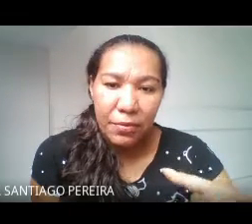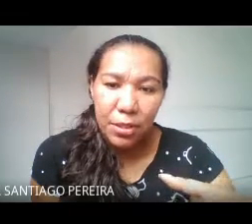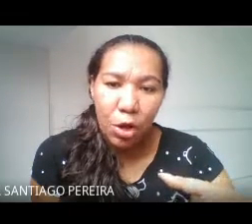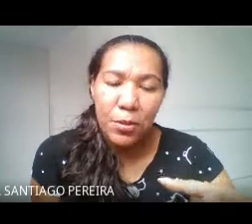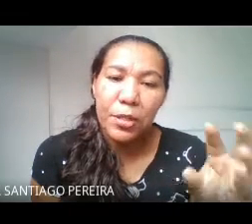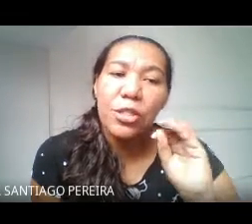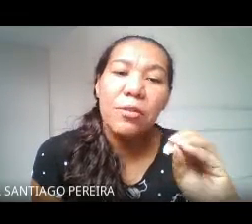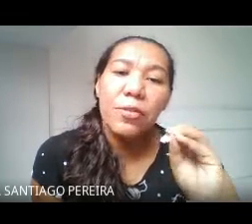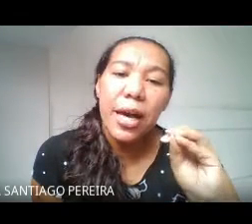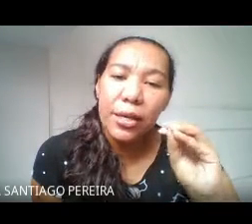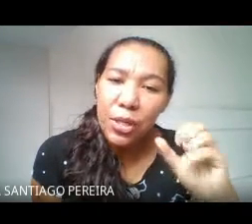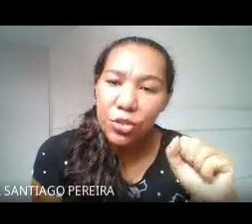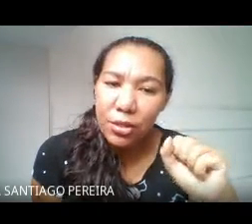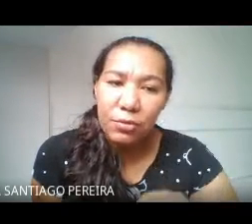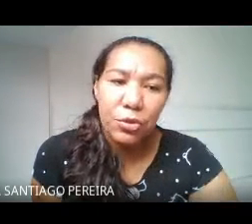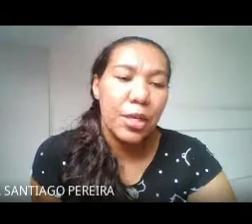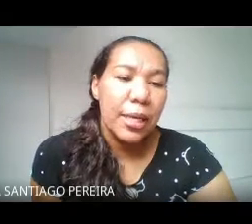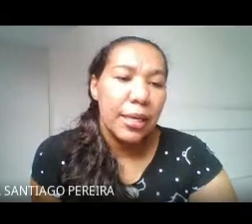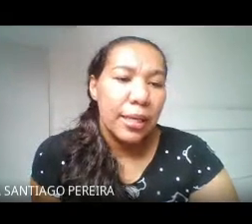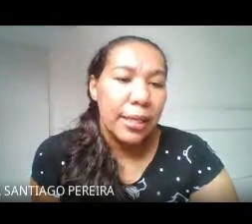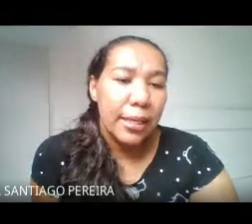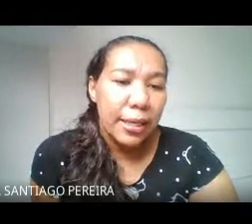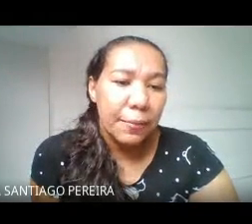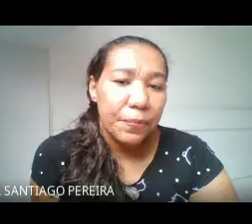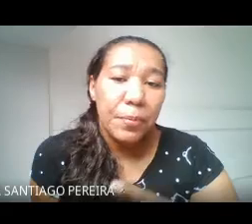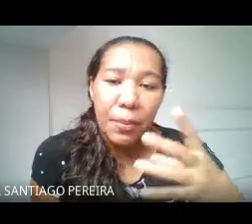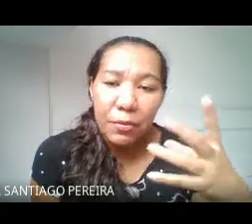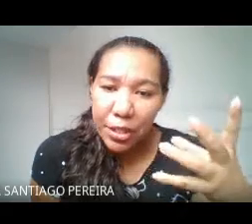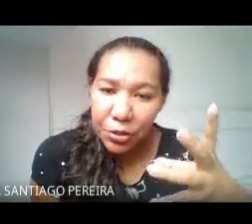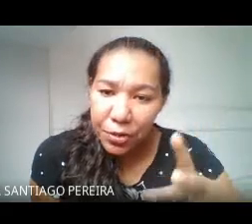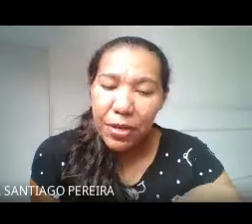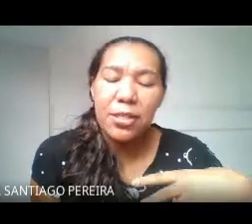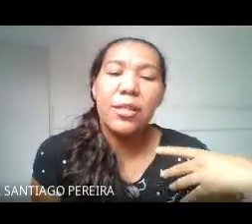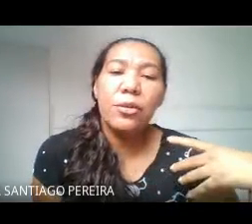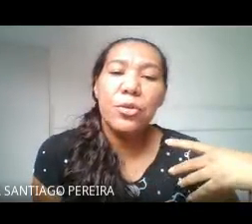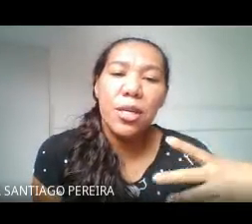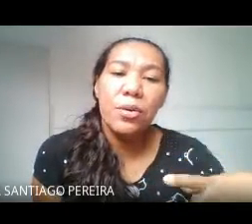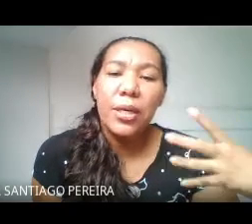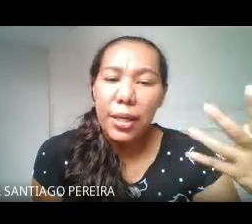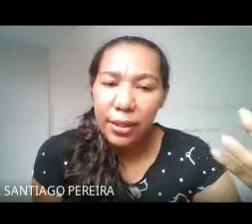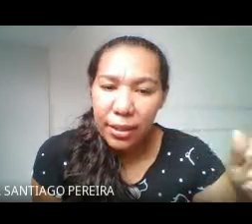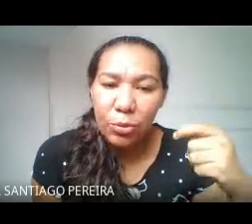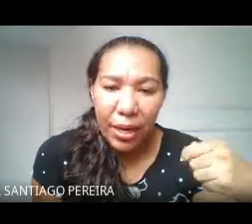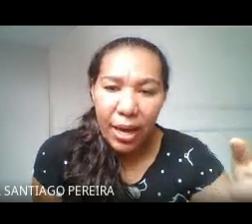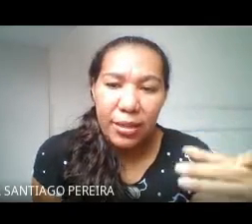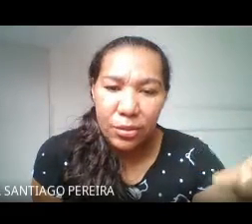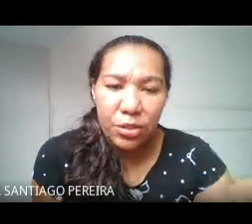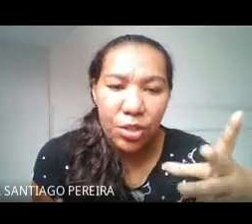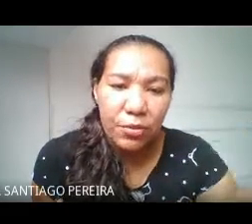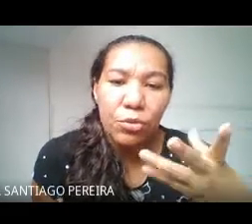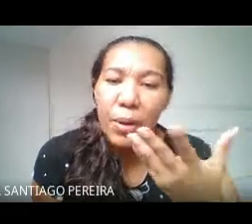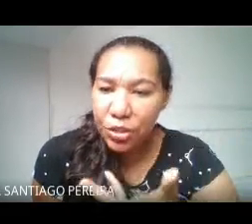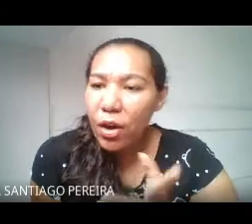essa breve sinopse para identificar aqui os adjetivos. E pedi para vocês fazerem a tradução e enumerarem,